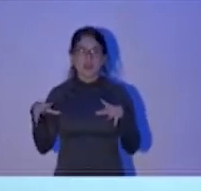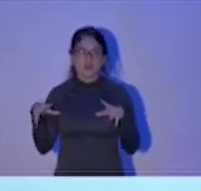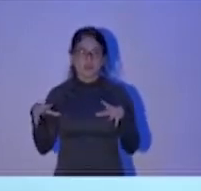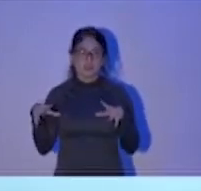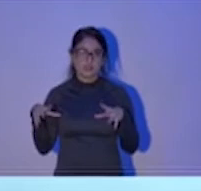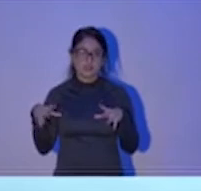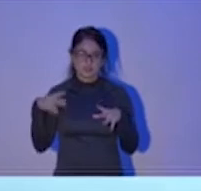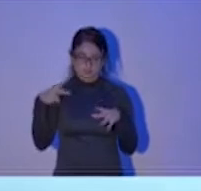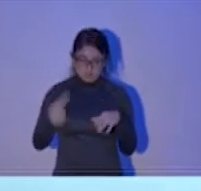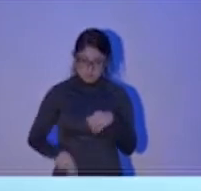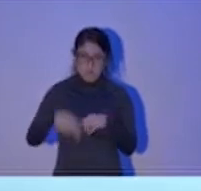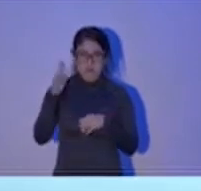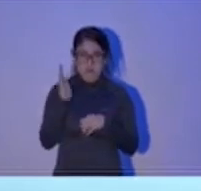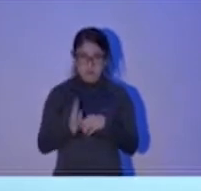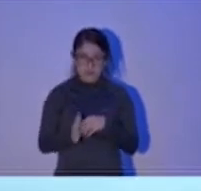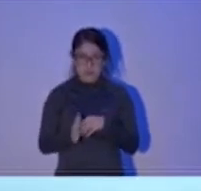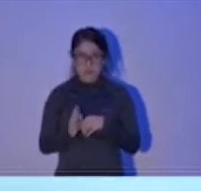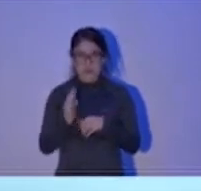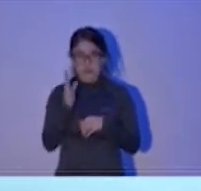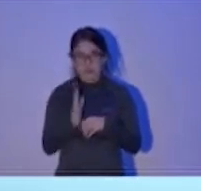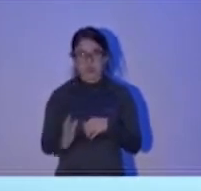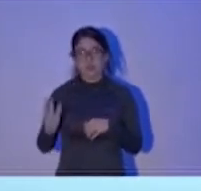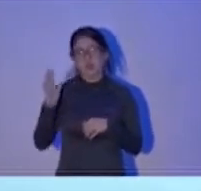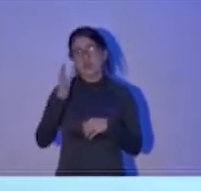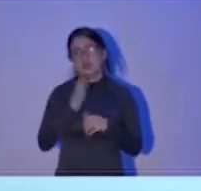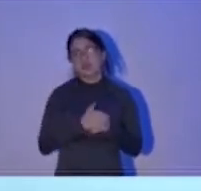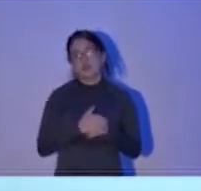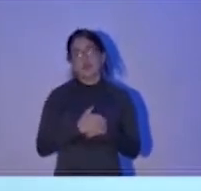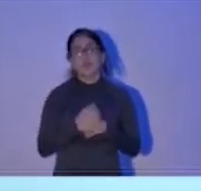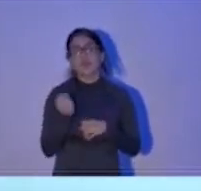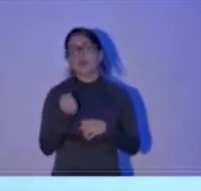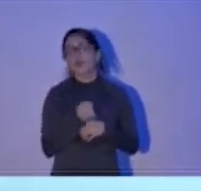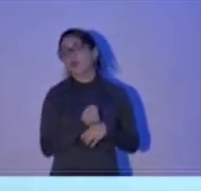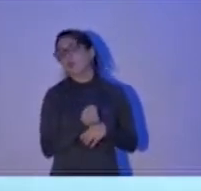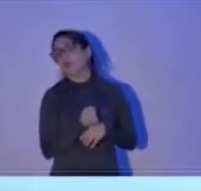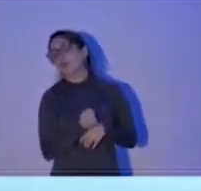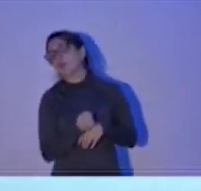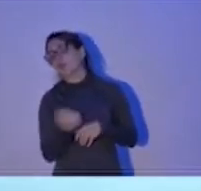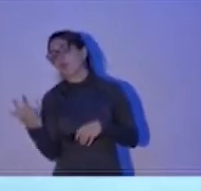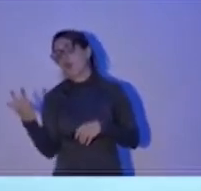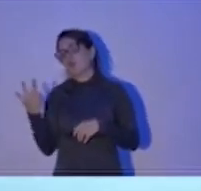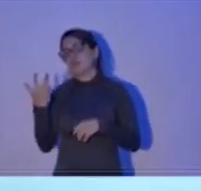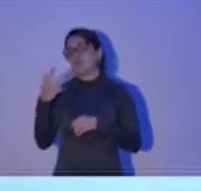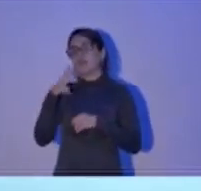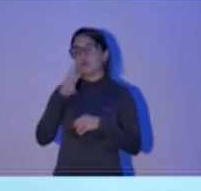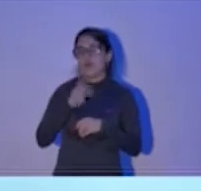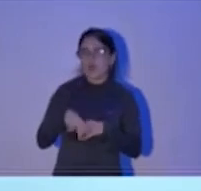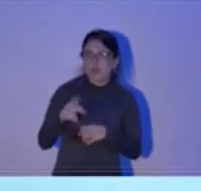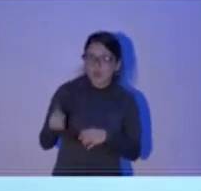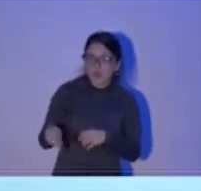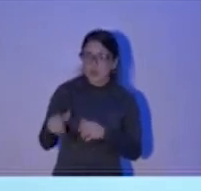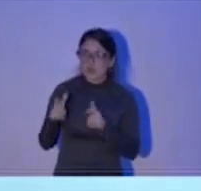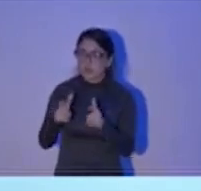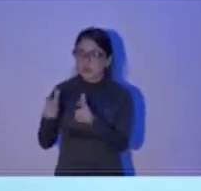Quantos professores estão transformando o meio em que